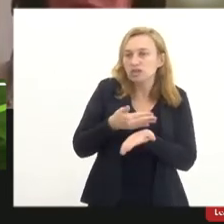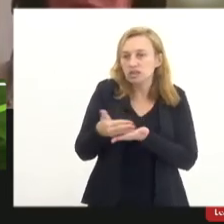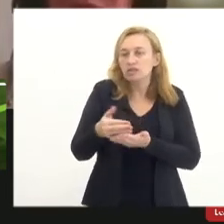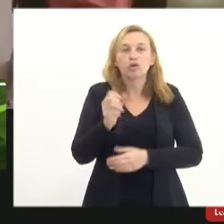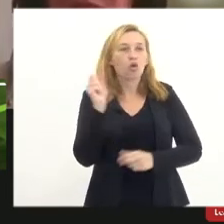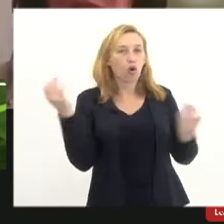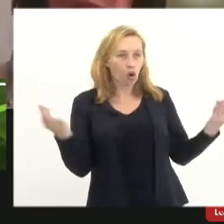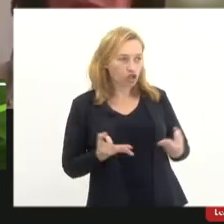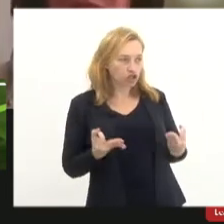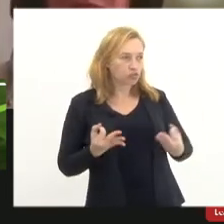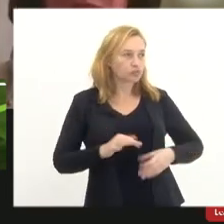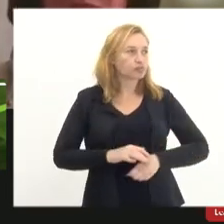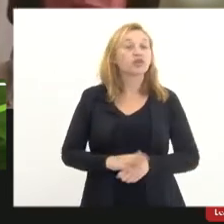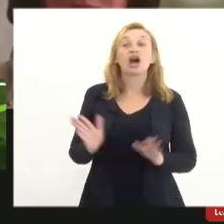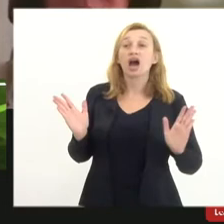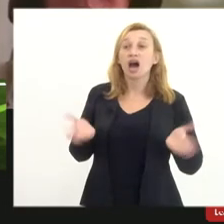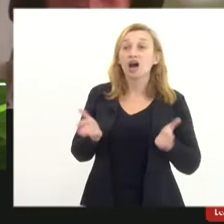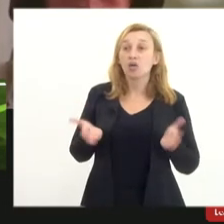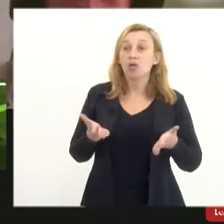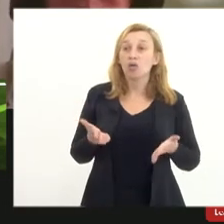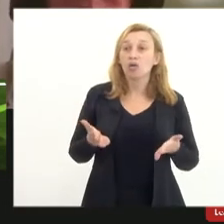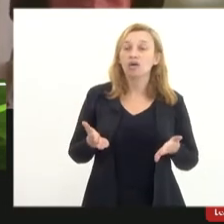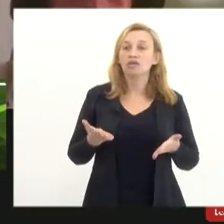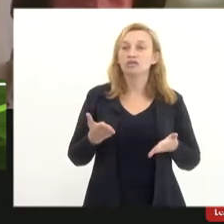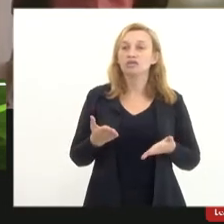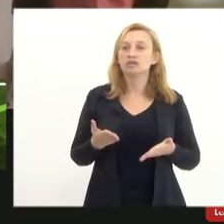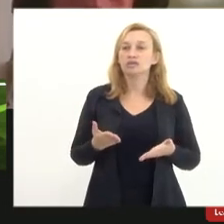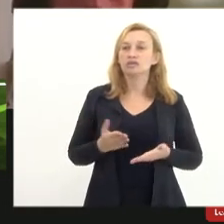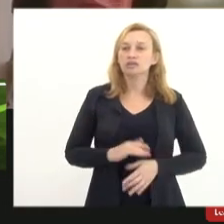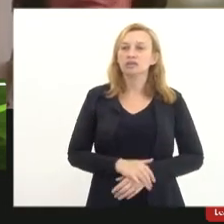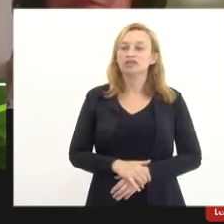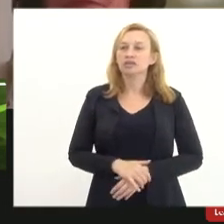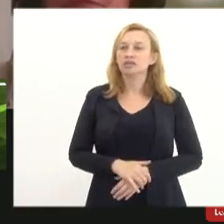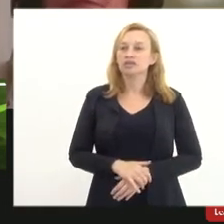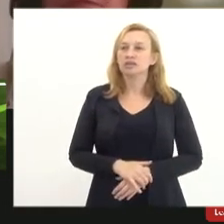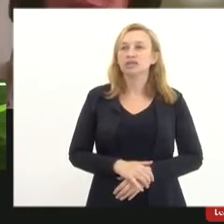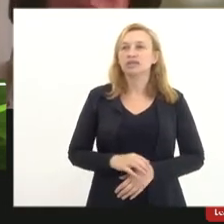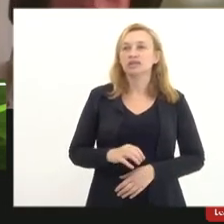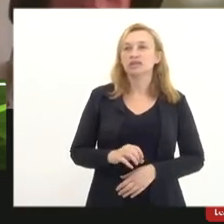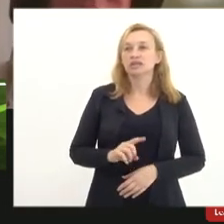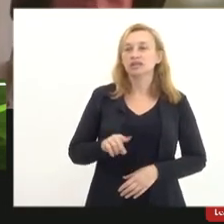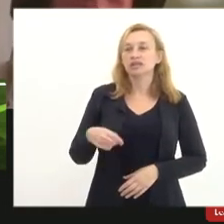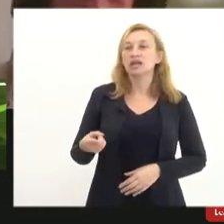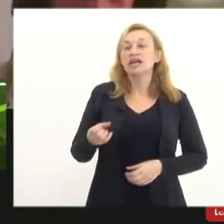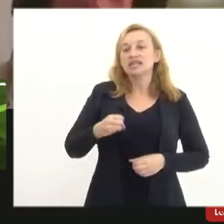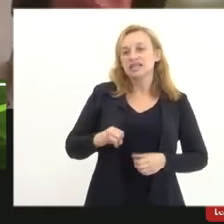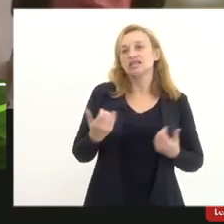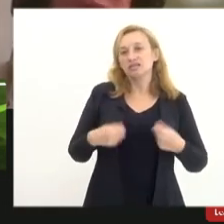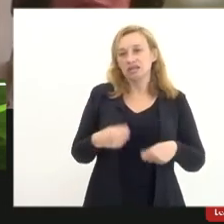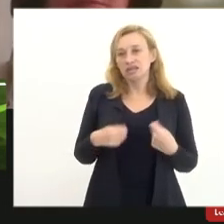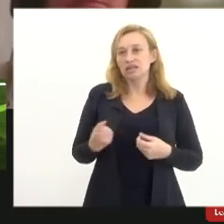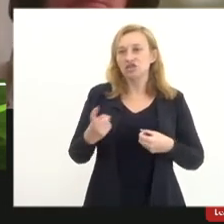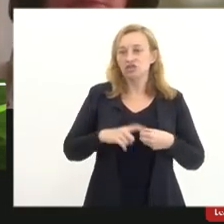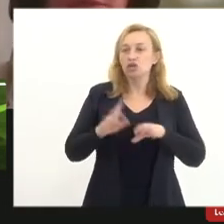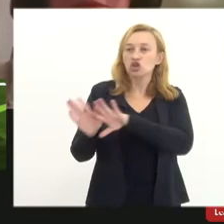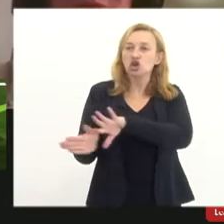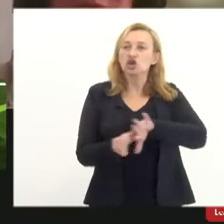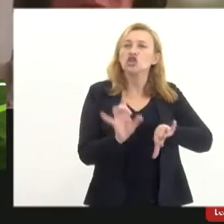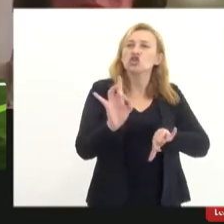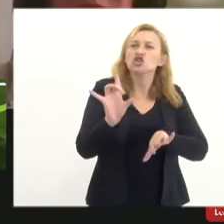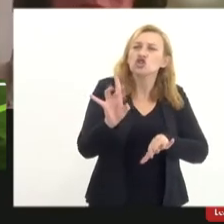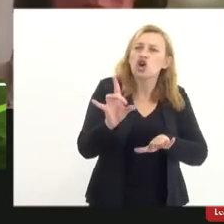Tá ótimo. Agora nós vamos passar para a Equinor. Aí, se houver necessidade, a gente volta. Só uma perguntinha